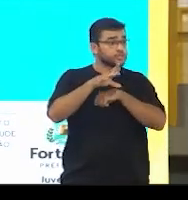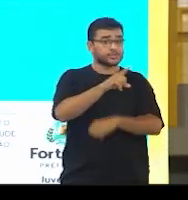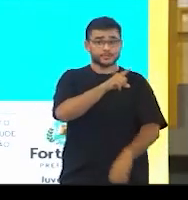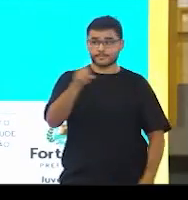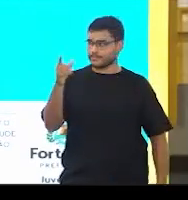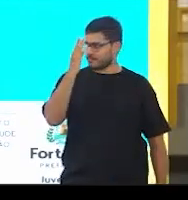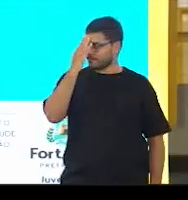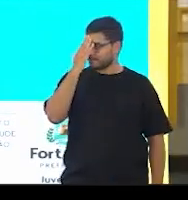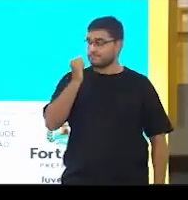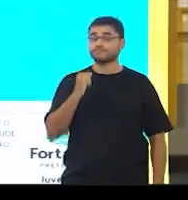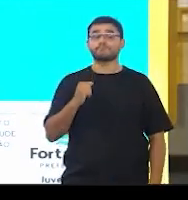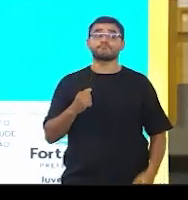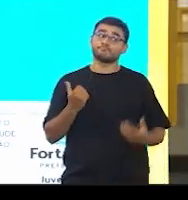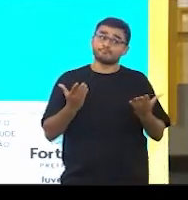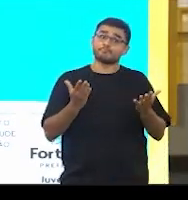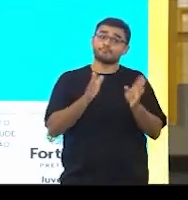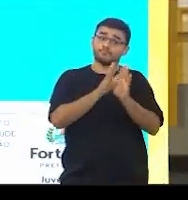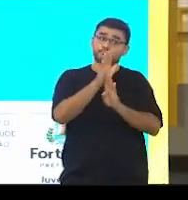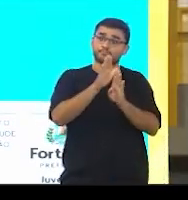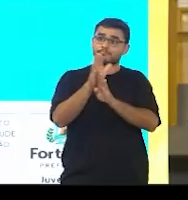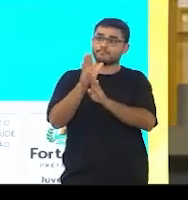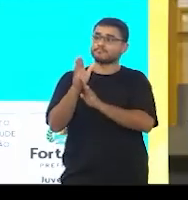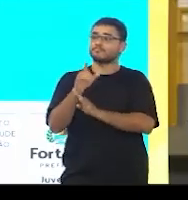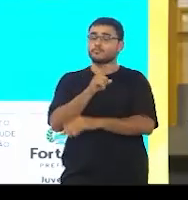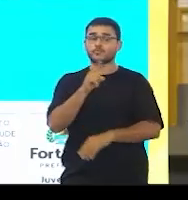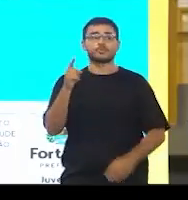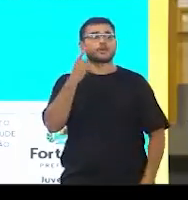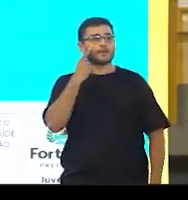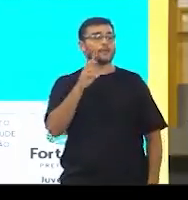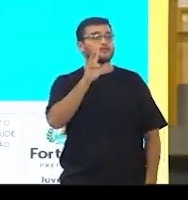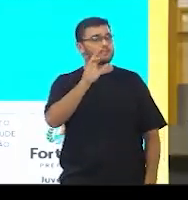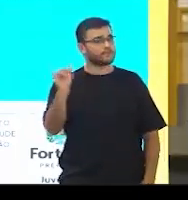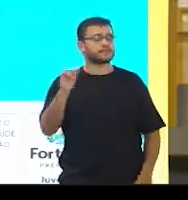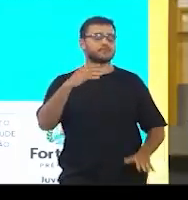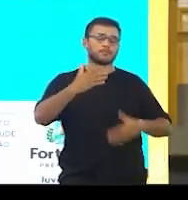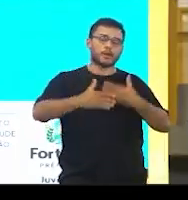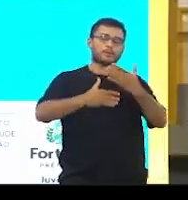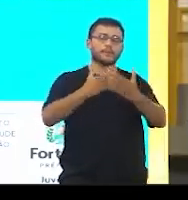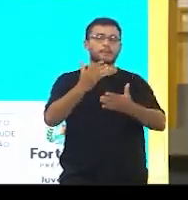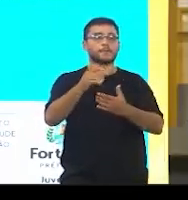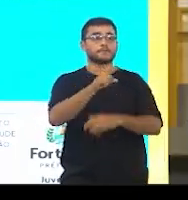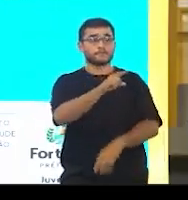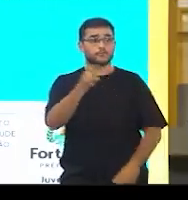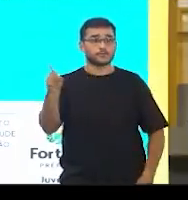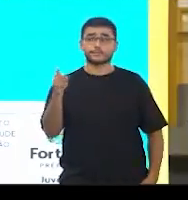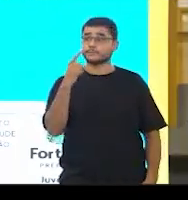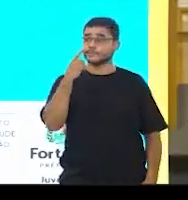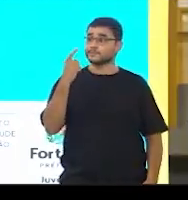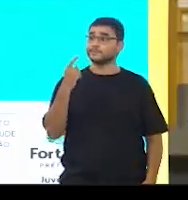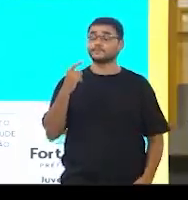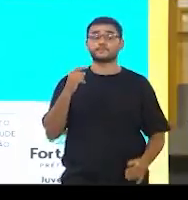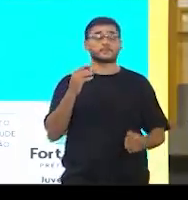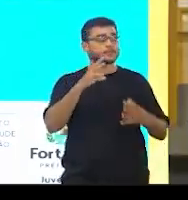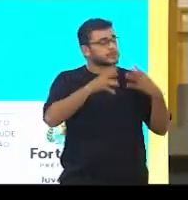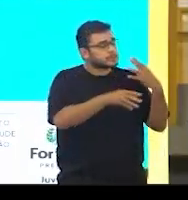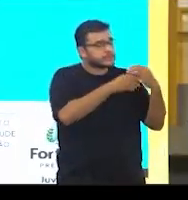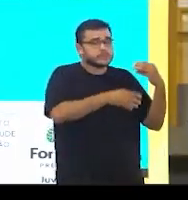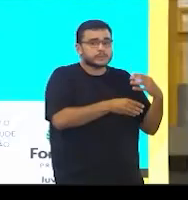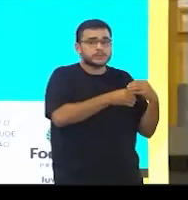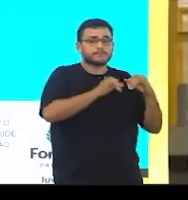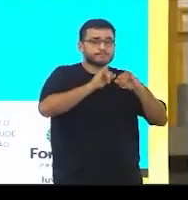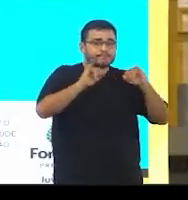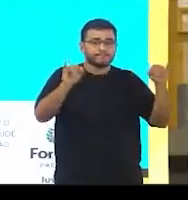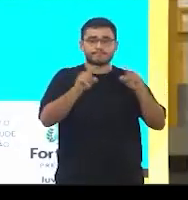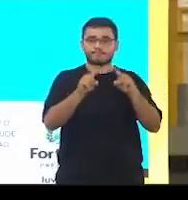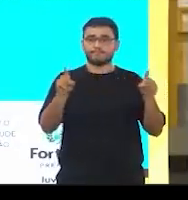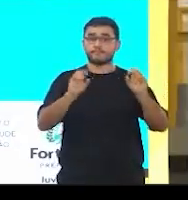tá bom? E eu vou aqui, na medida do possível, também complementando informações para a gente poder dar o melhor para você que está aí.